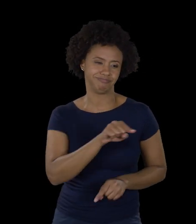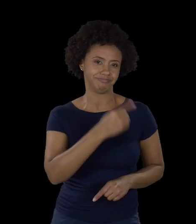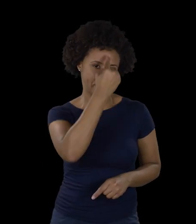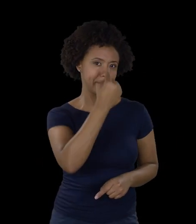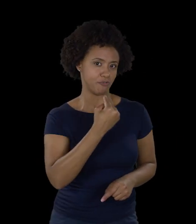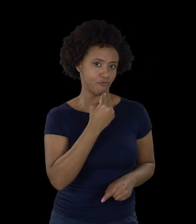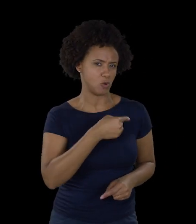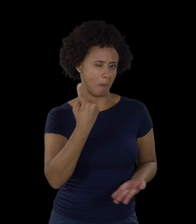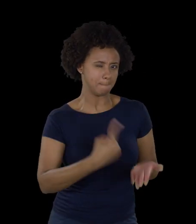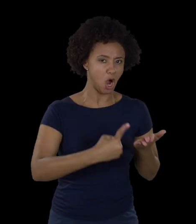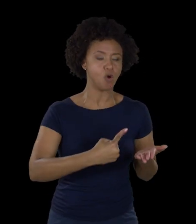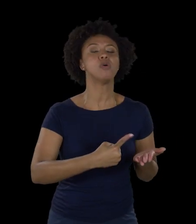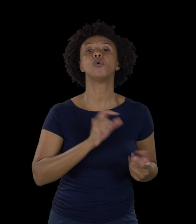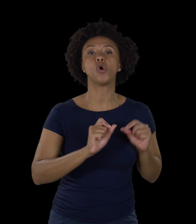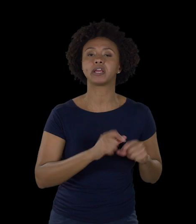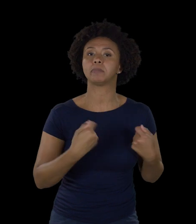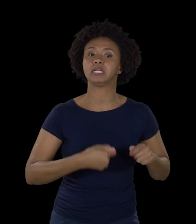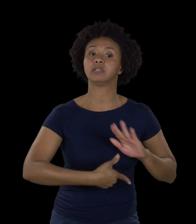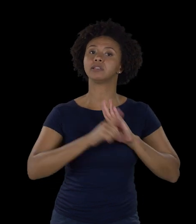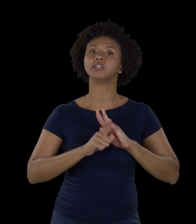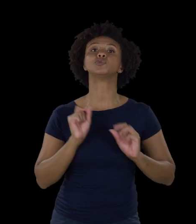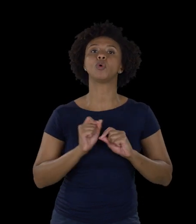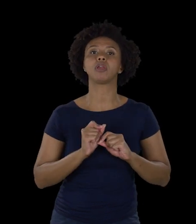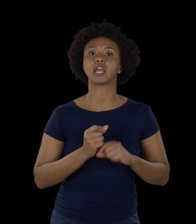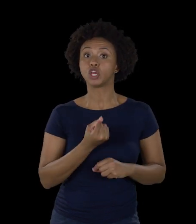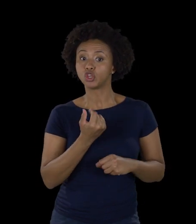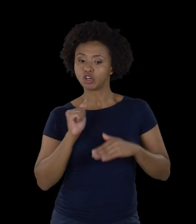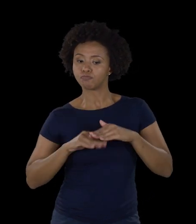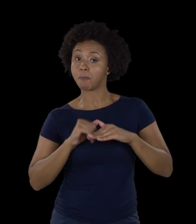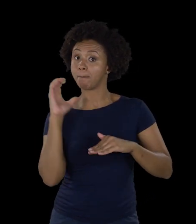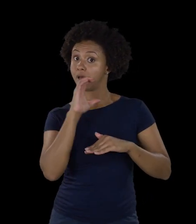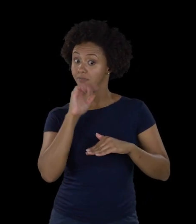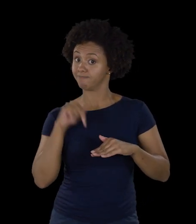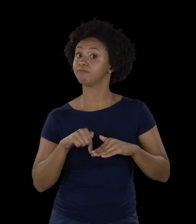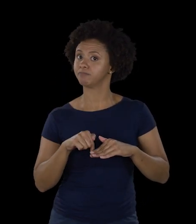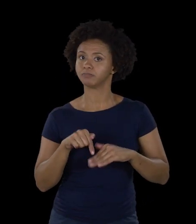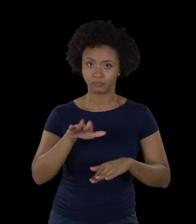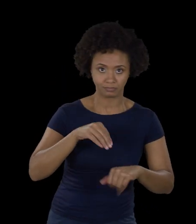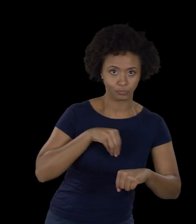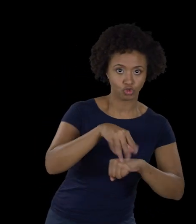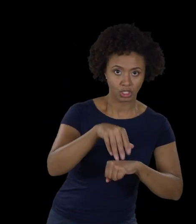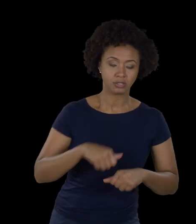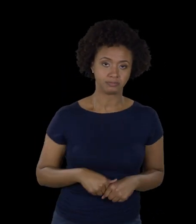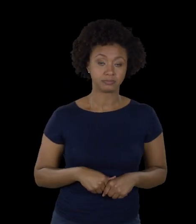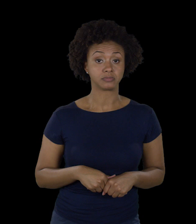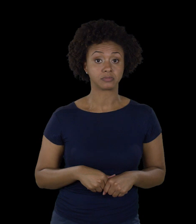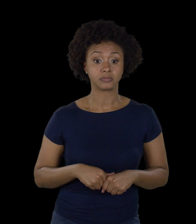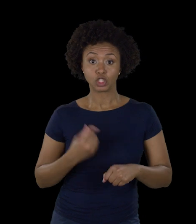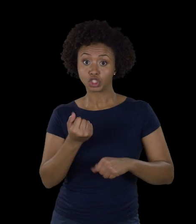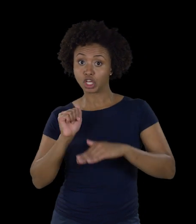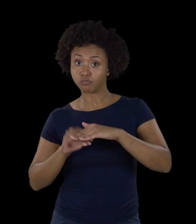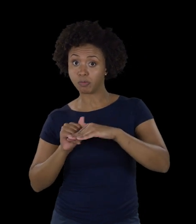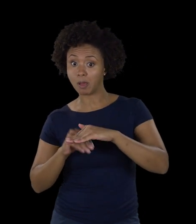investidor, ter uma reserva de emergência. Aqui vale uma dica. Uma coisa é reserva de emergência, outra coisa é